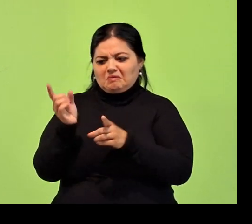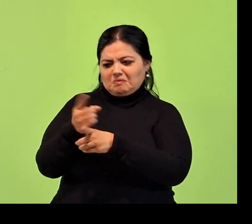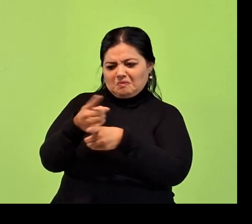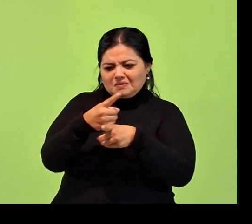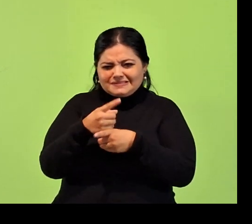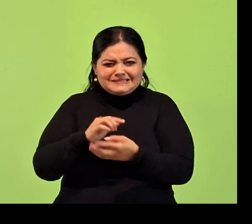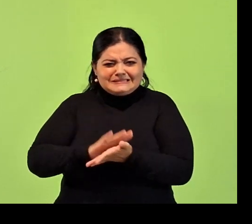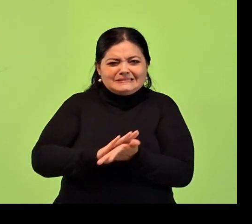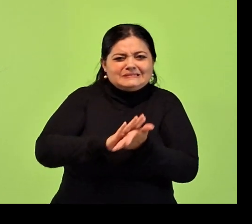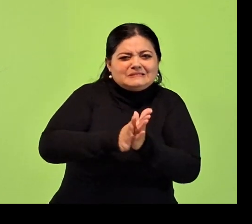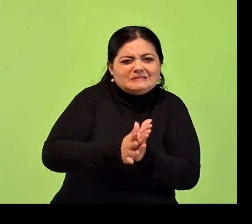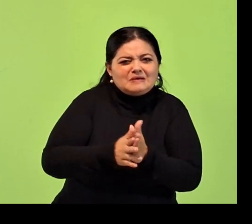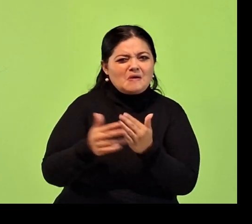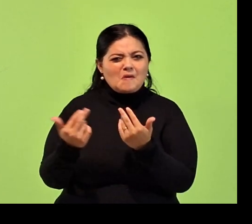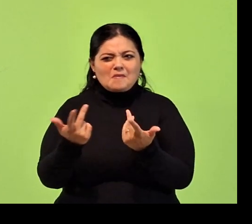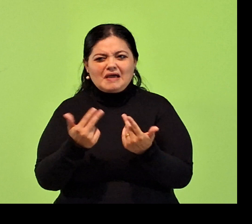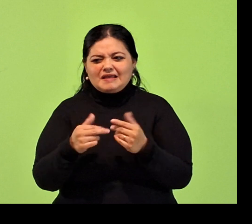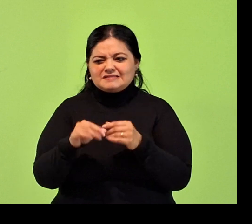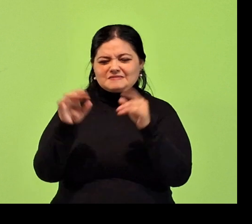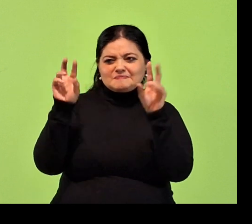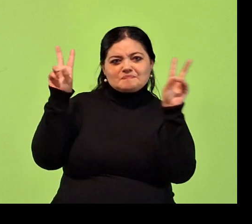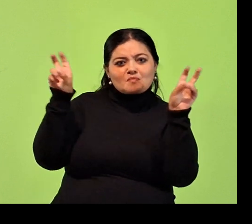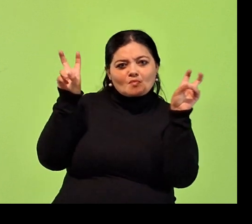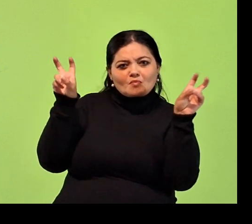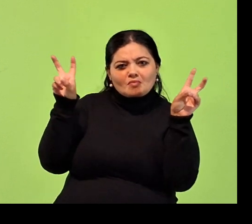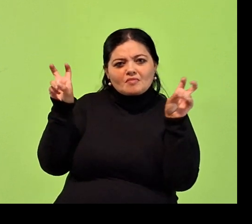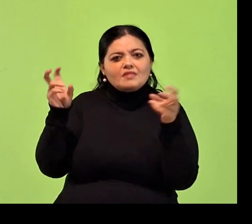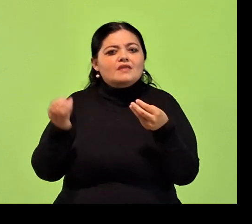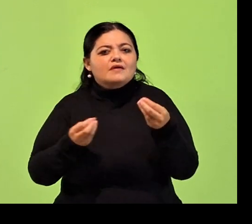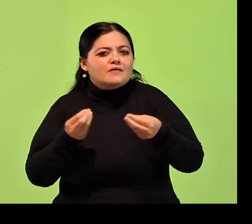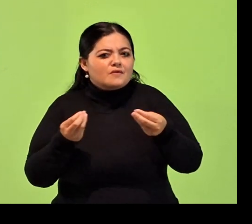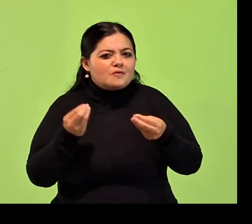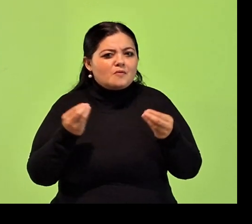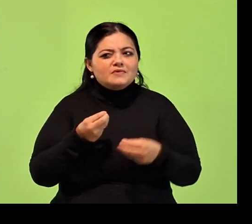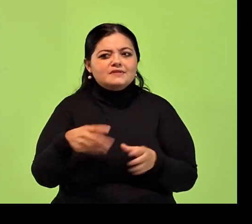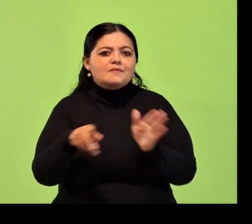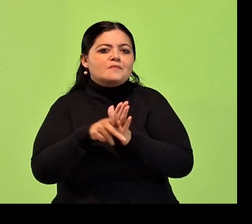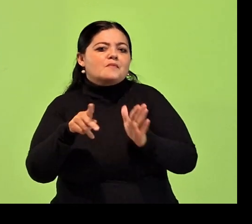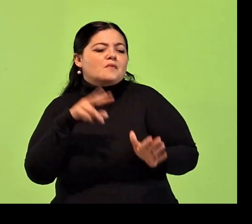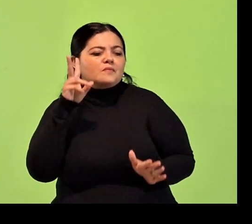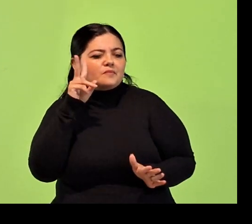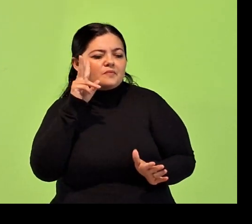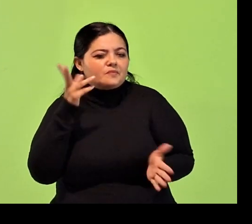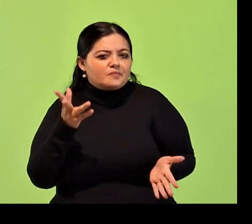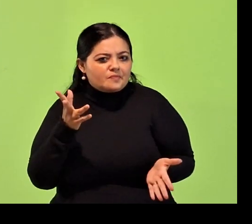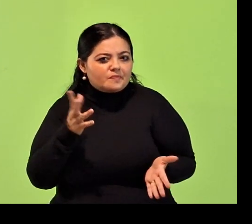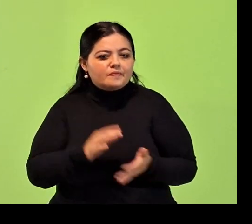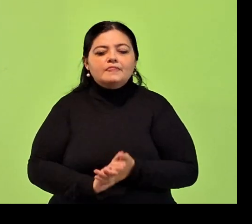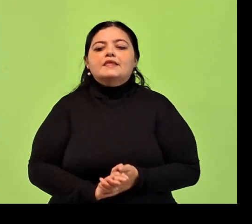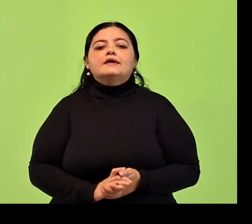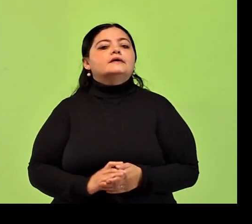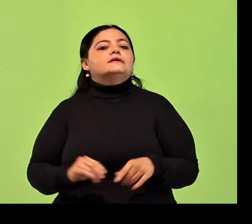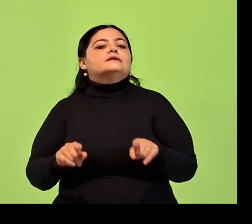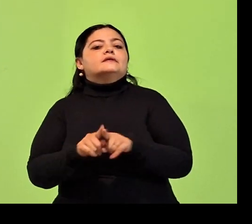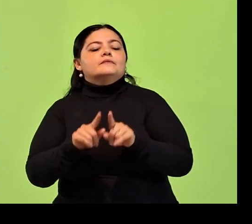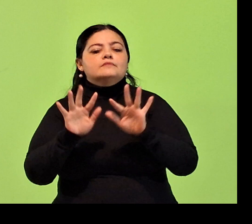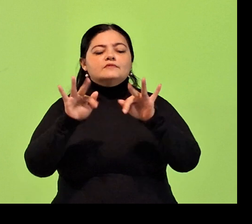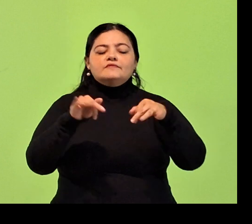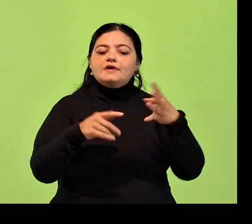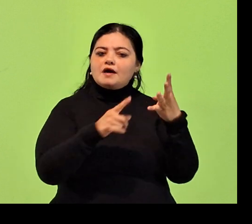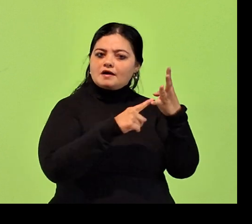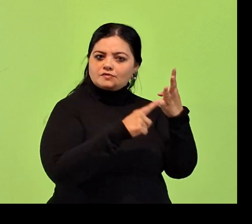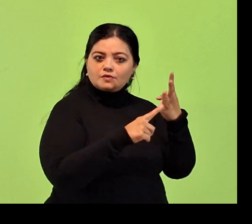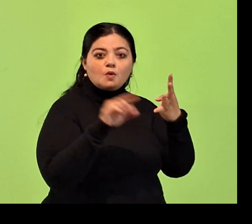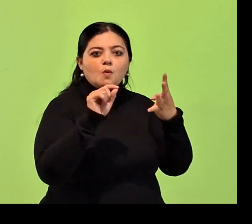historicamente oprimidas como objeto narrativo e como narradoras e criadoras de suas próprias histórias. Finalmente, nesta